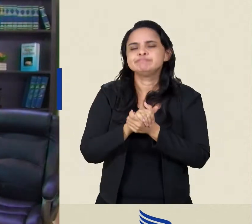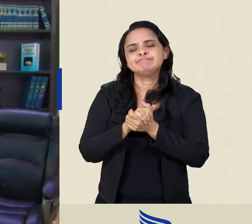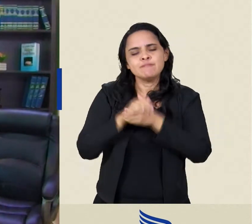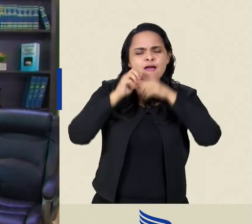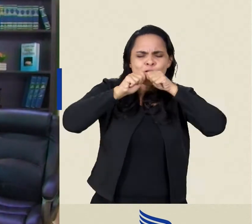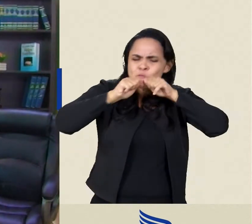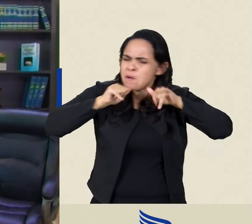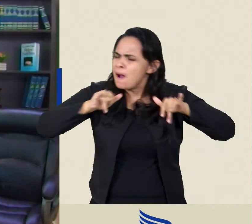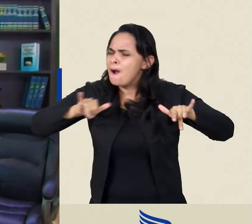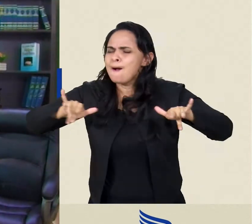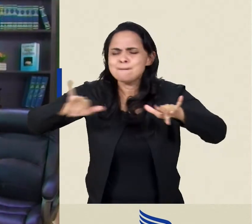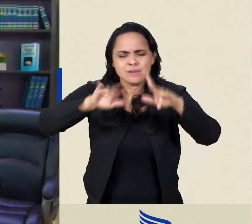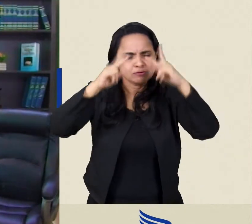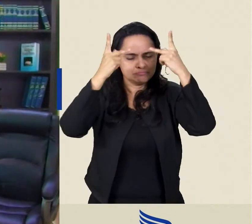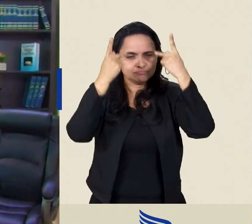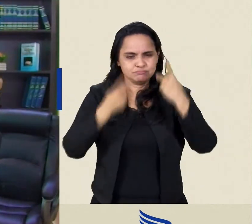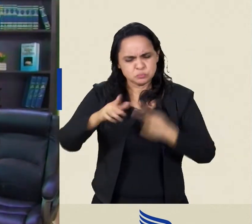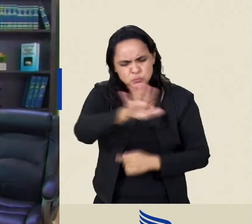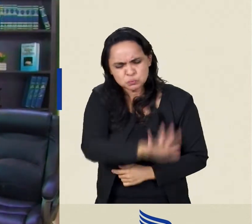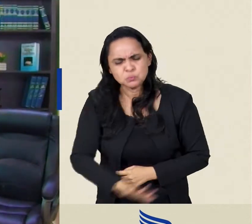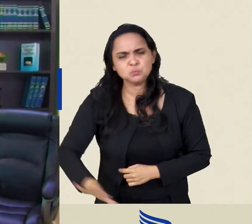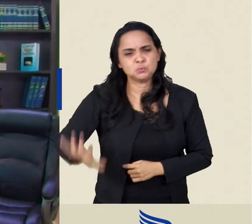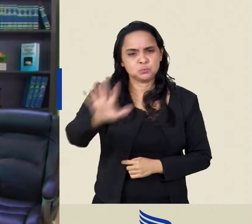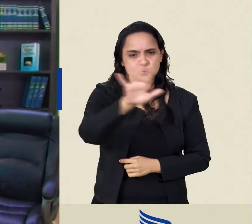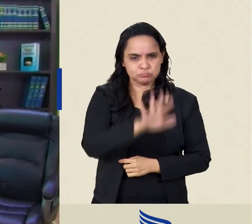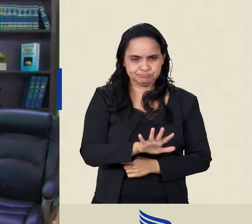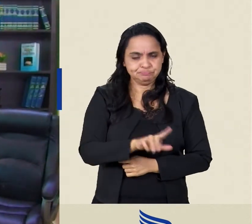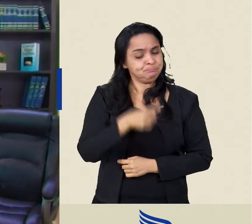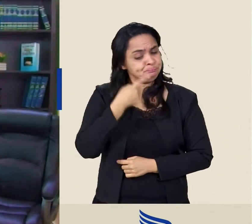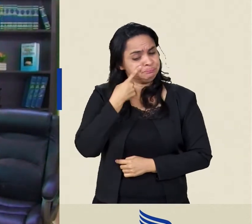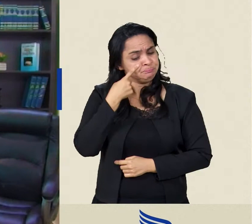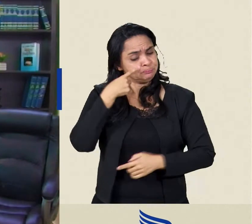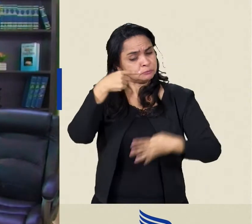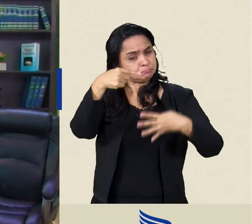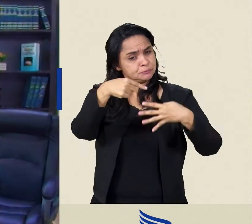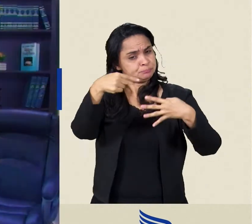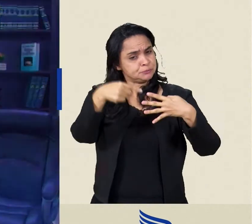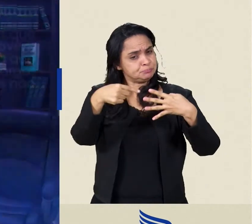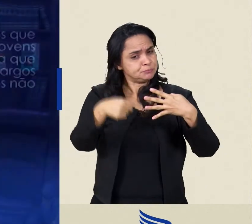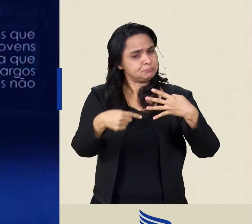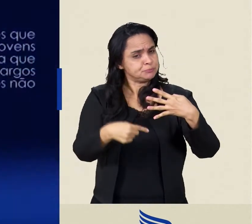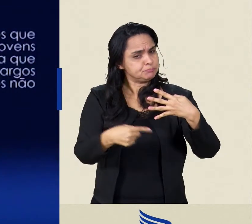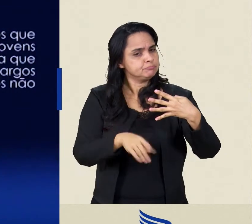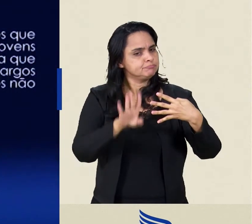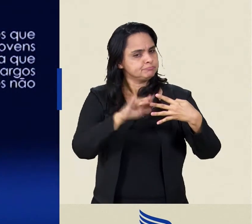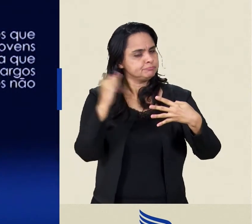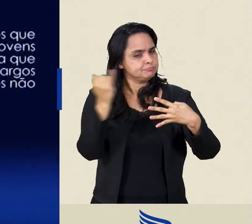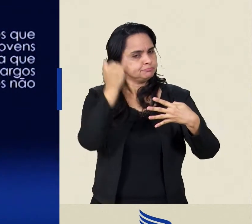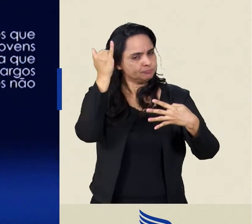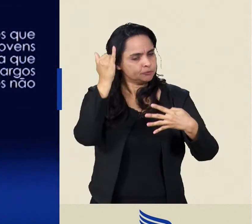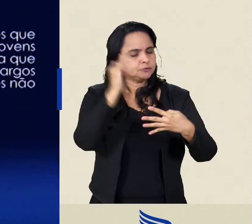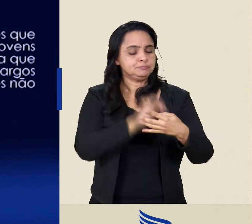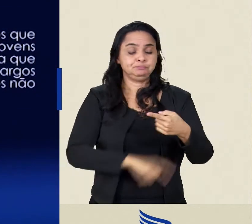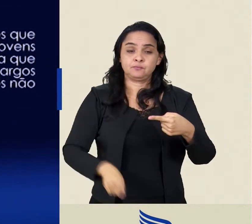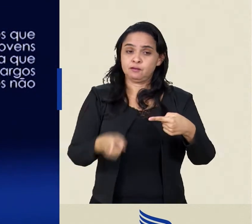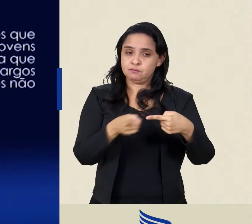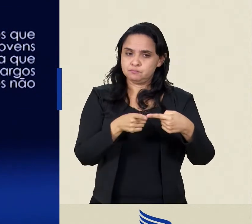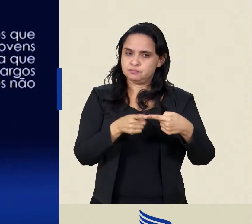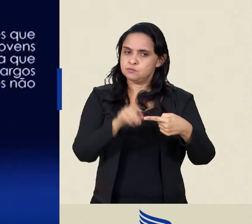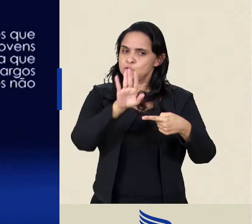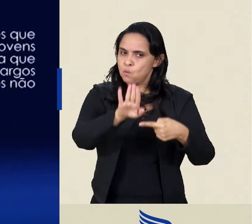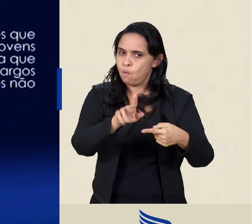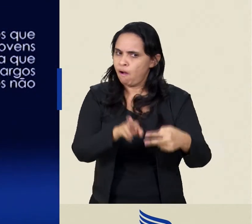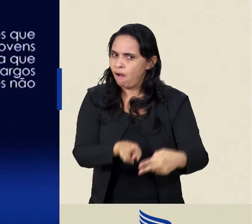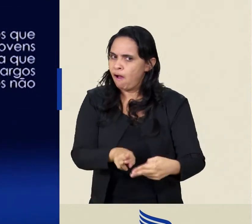humanidade. Consideremos alguns requisitos especiais. Antes de assumir as responsabilidades